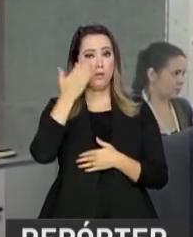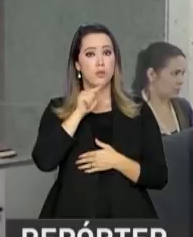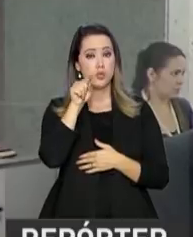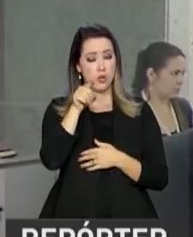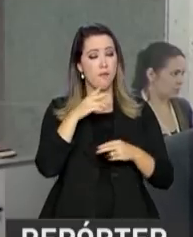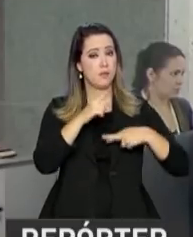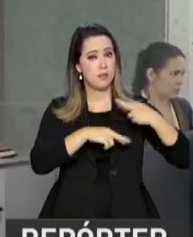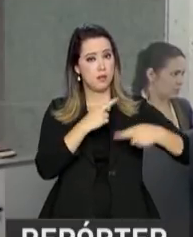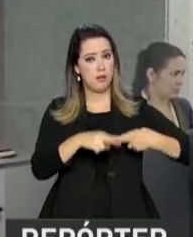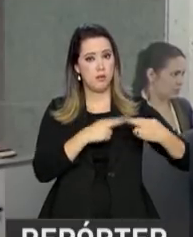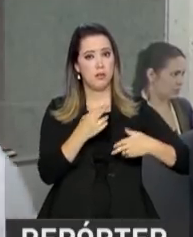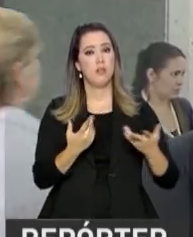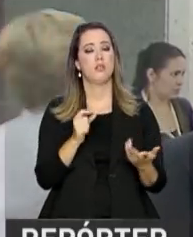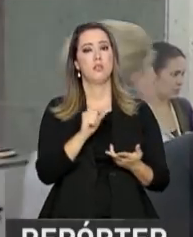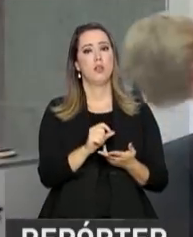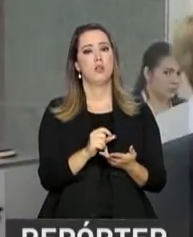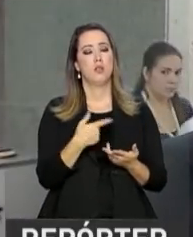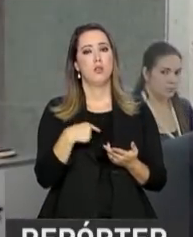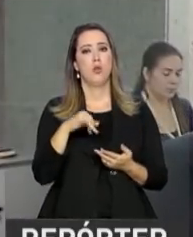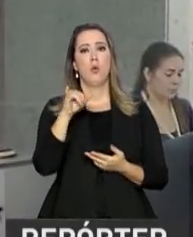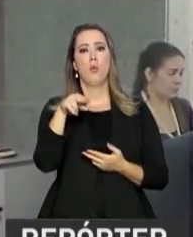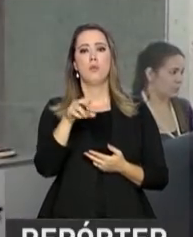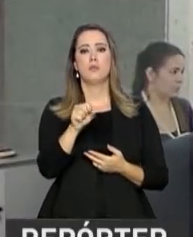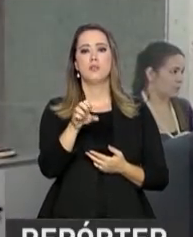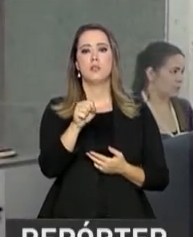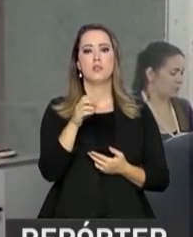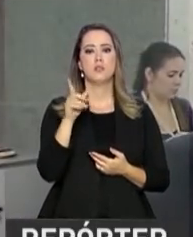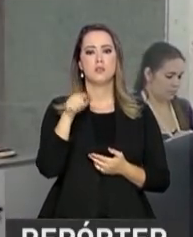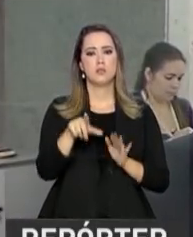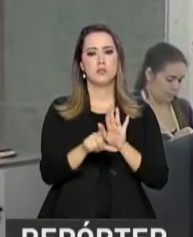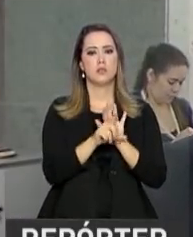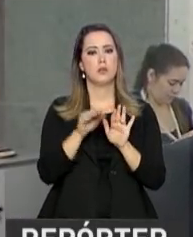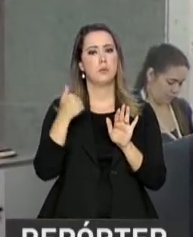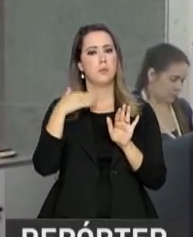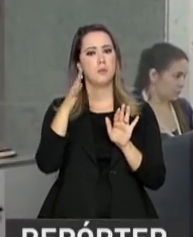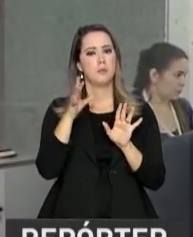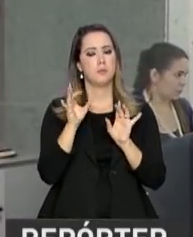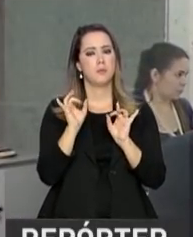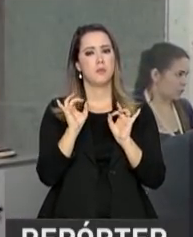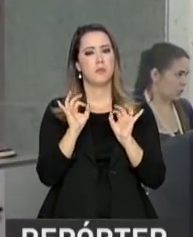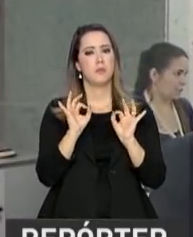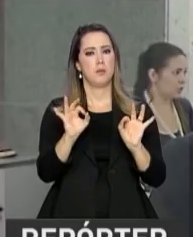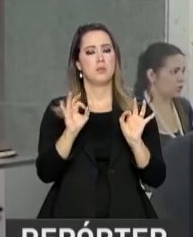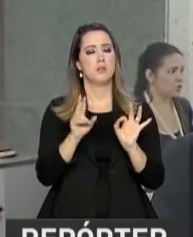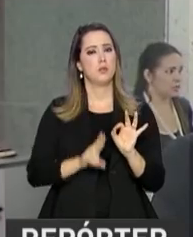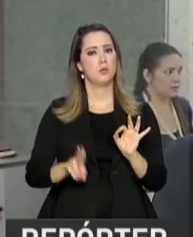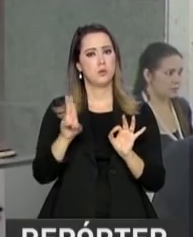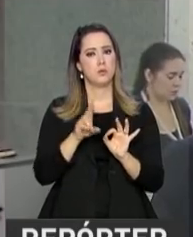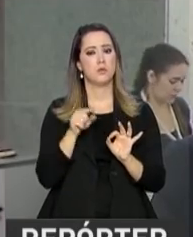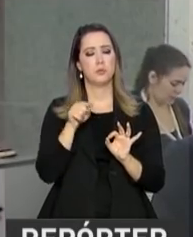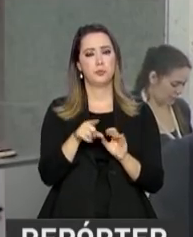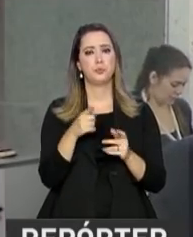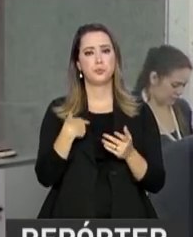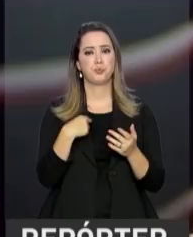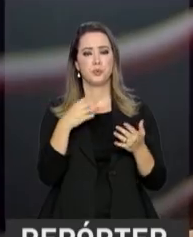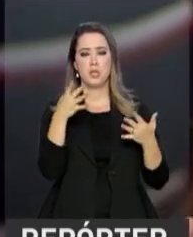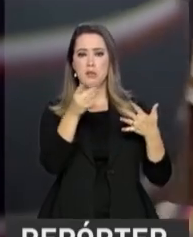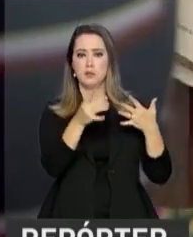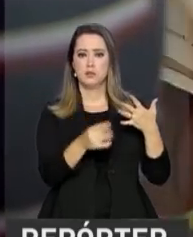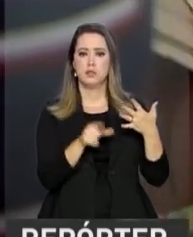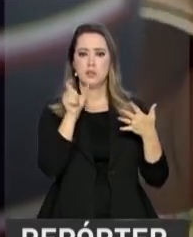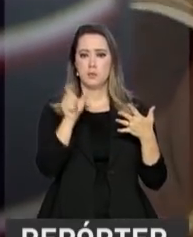de dependentes do inss é o documento legal mais mais usado nesse caso ela vai especificar